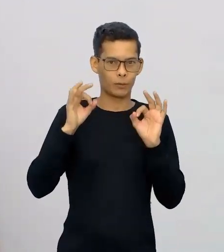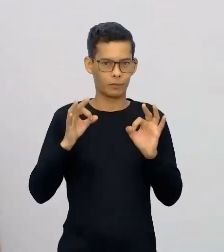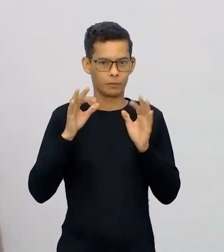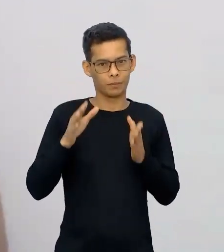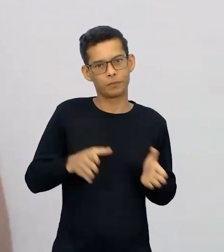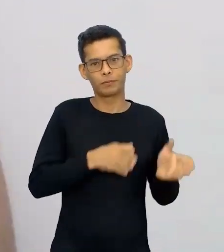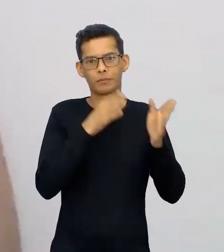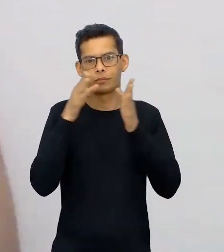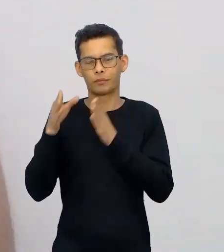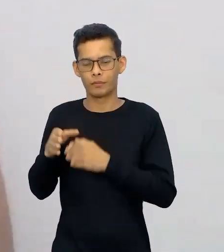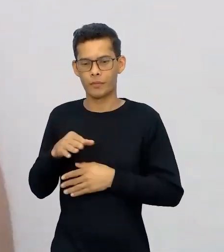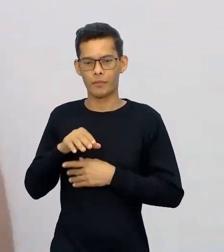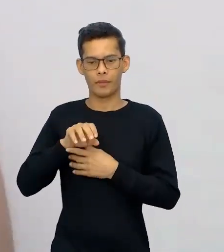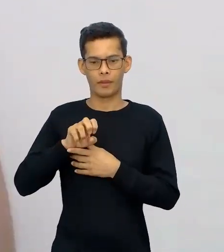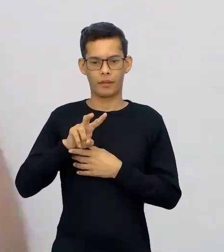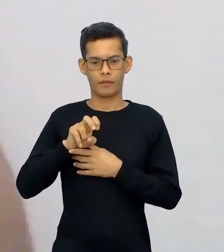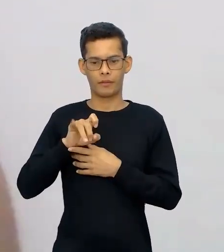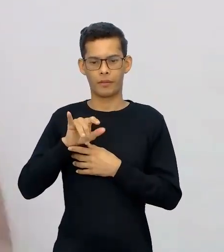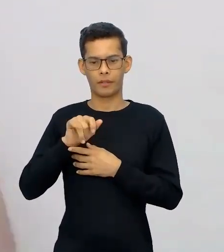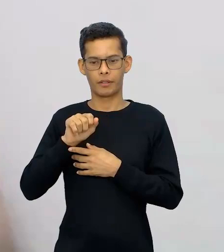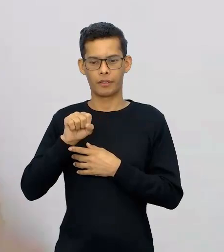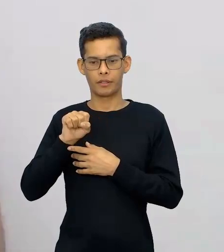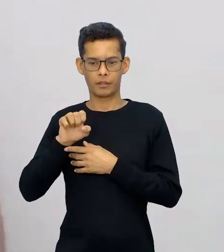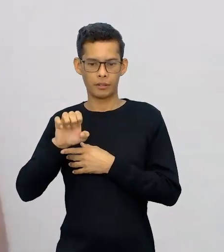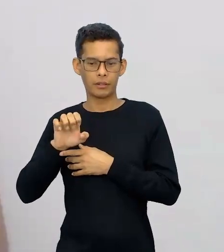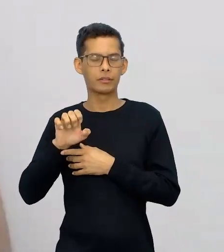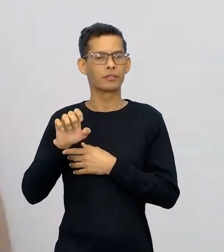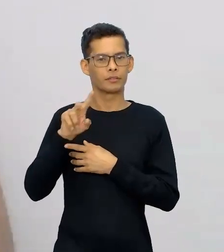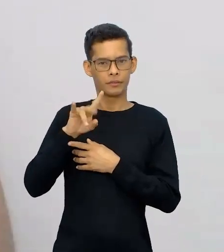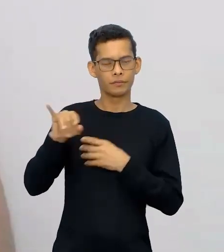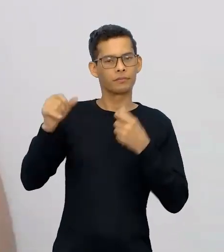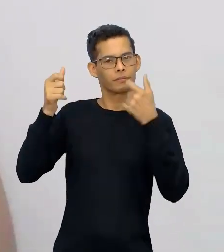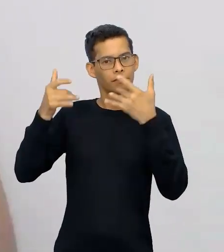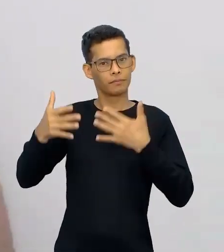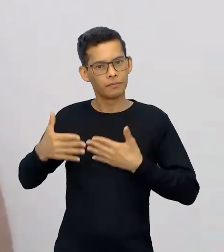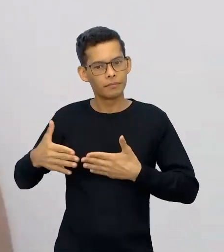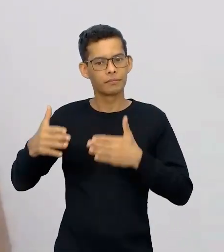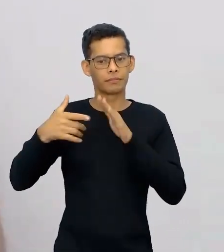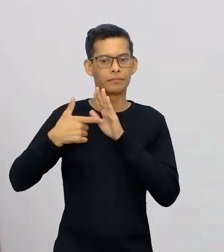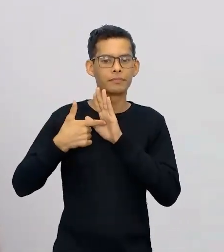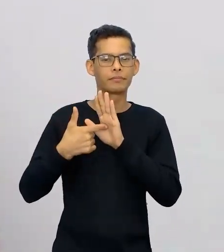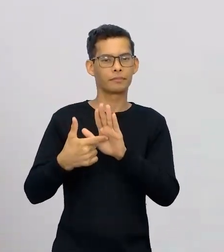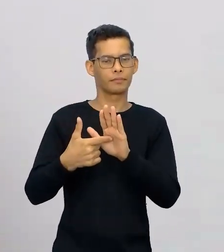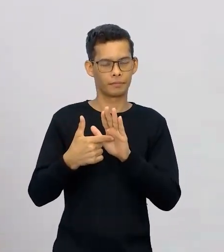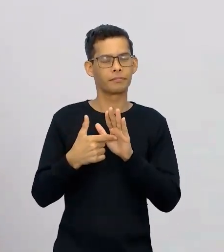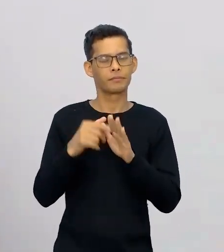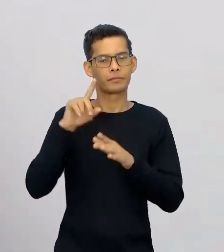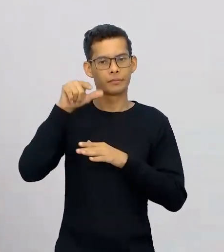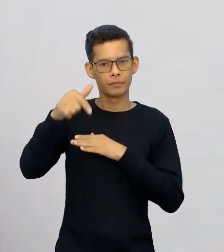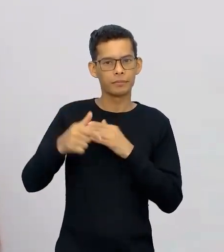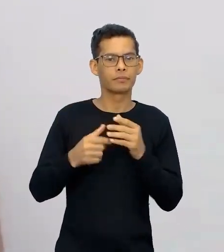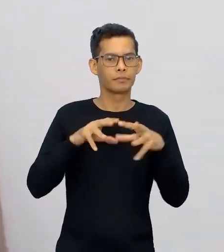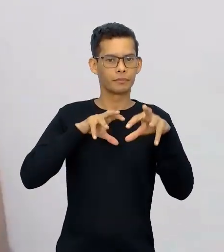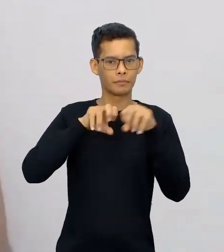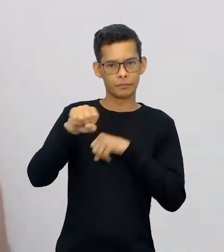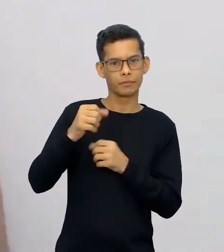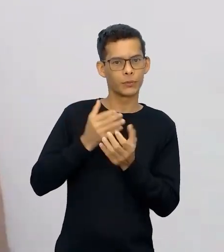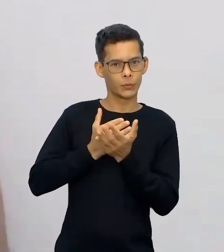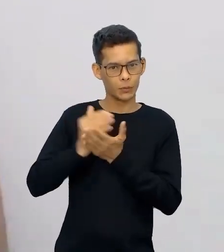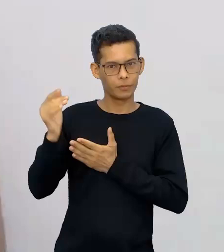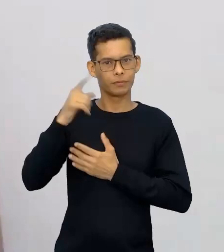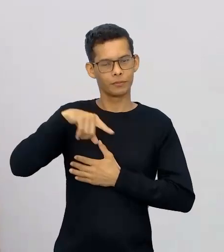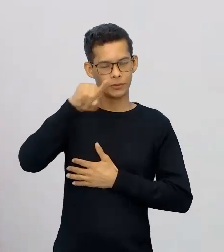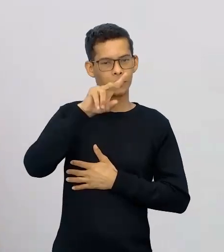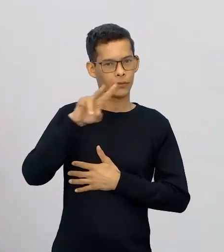para a Evelise, para que a gente possa dar andamento às nossas apresentações iniciais, para poder começar essa formação que eu acho que vocês